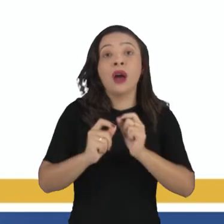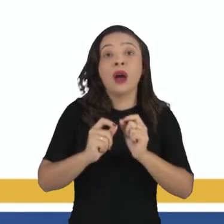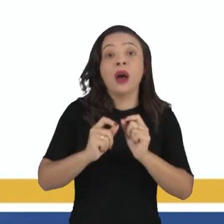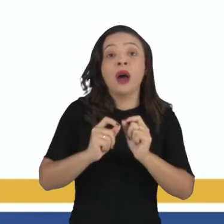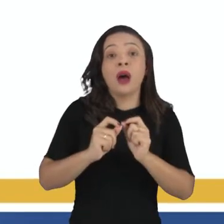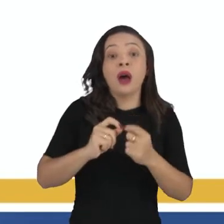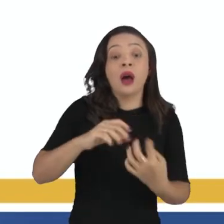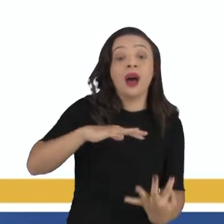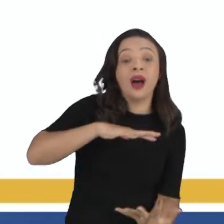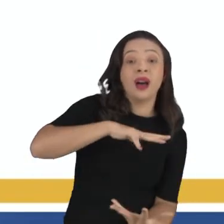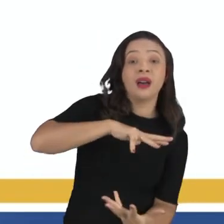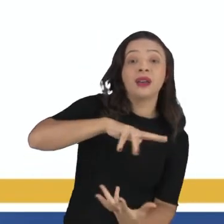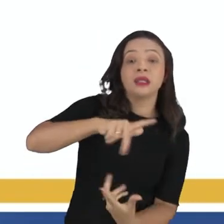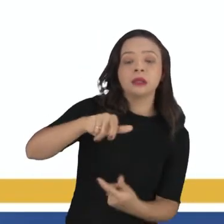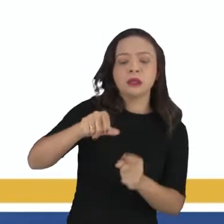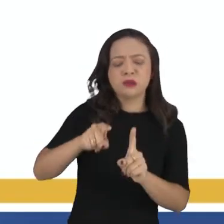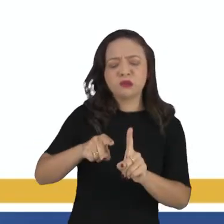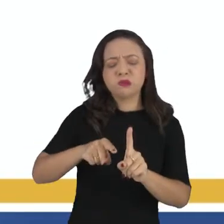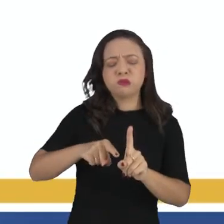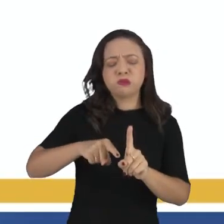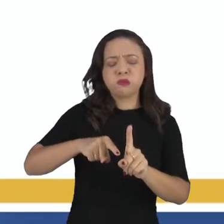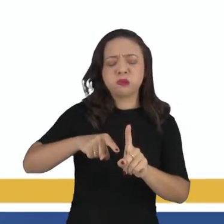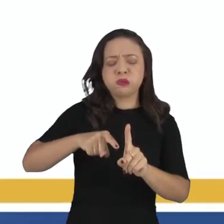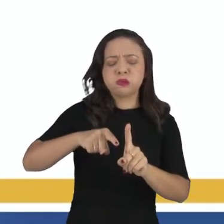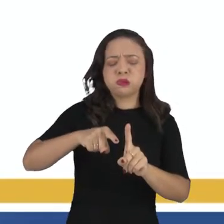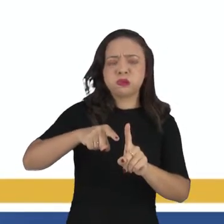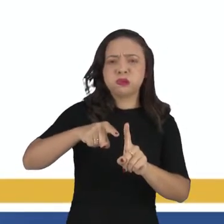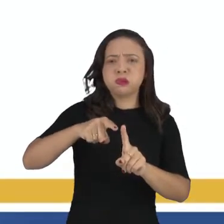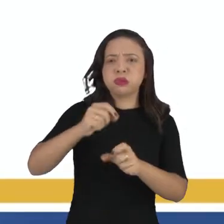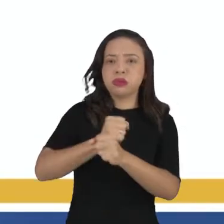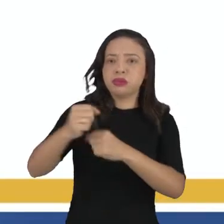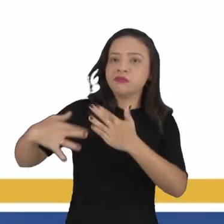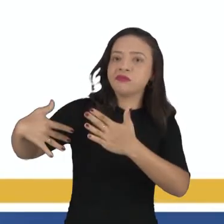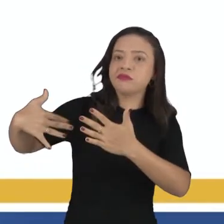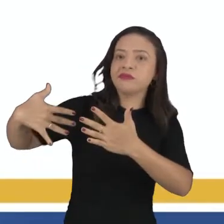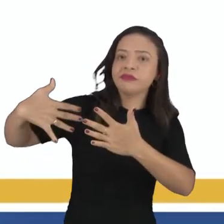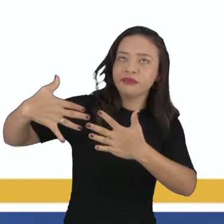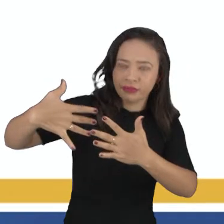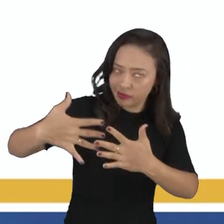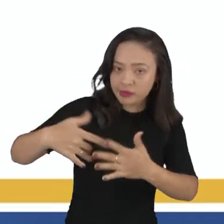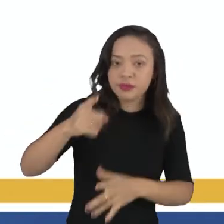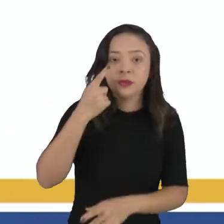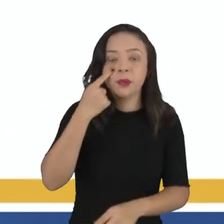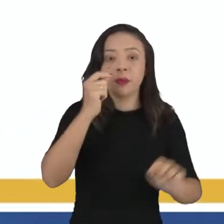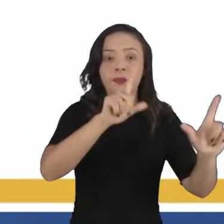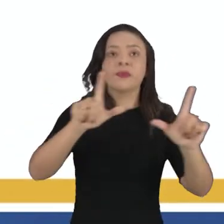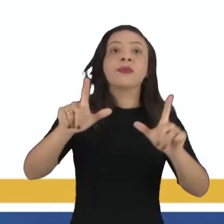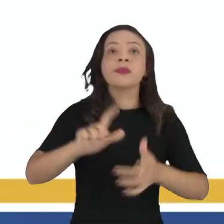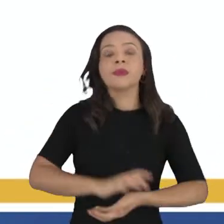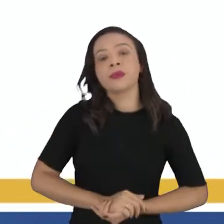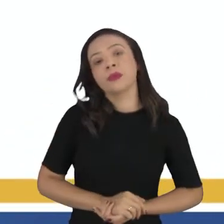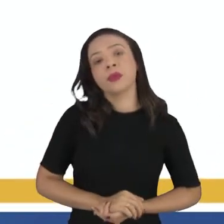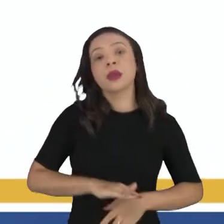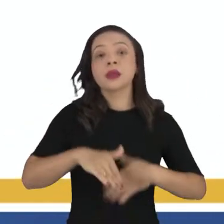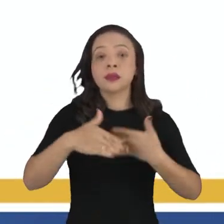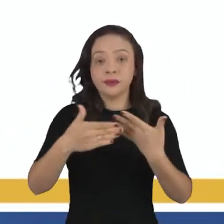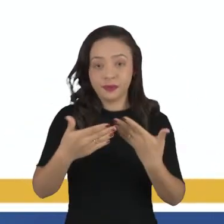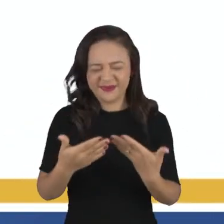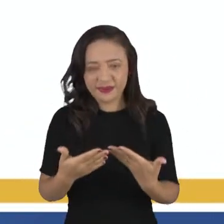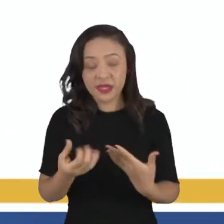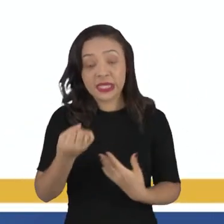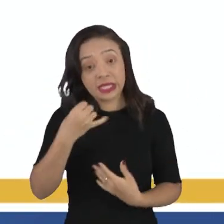um aquecimento, né? Um aquecimento aí gradual ao longo dos anos, tá? Então acompanha ali comigo na telinha. A consequência